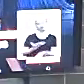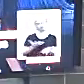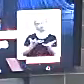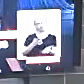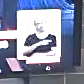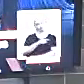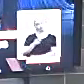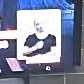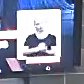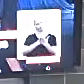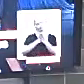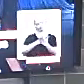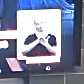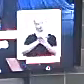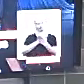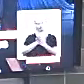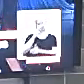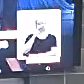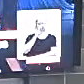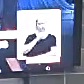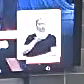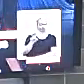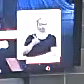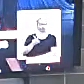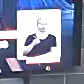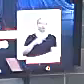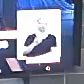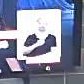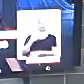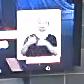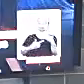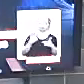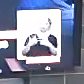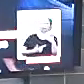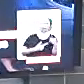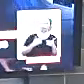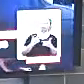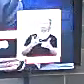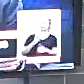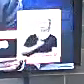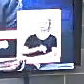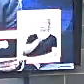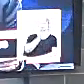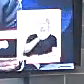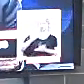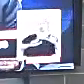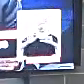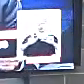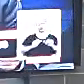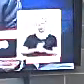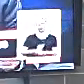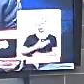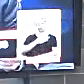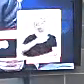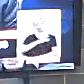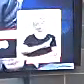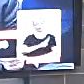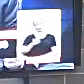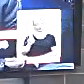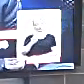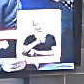nós vimos o trabalho do senhor a vida inteira aí na televisão nós temos um carinho muito grande eu falo no meu nome e acredito que